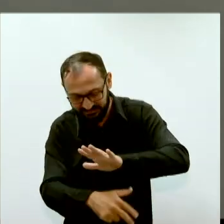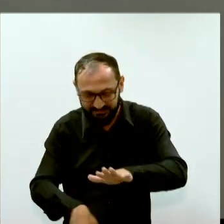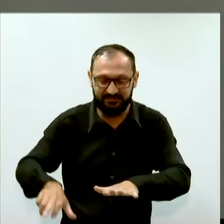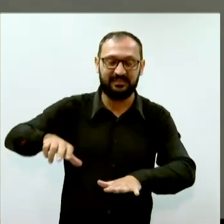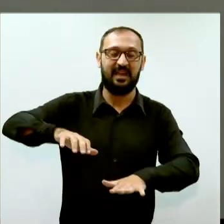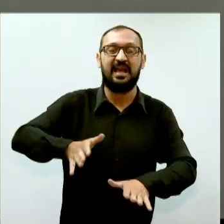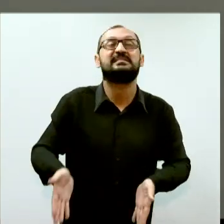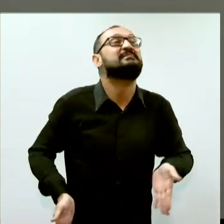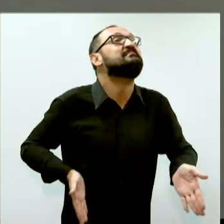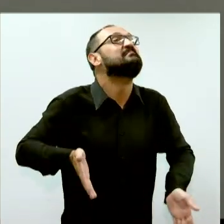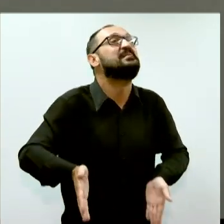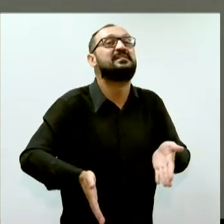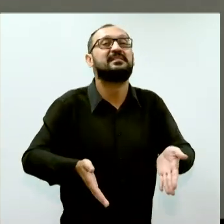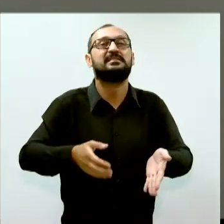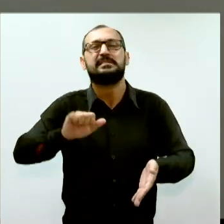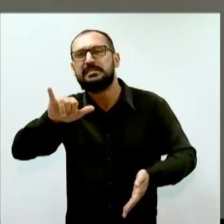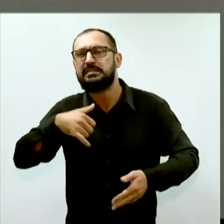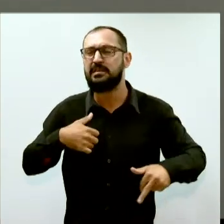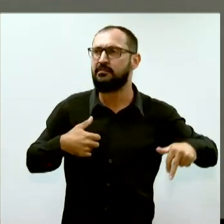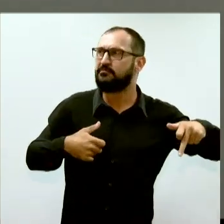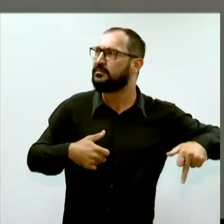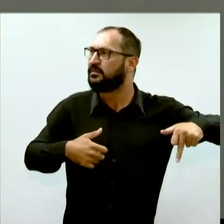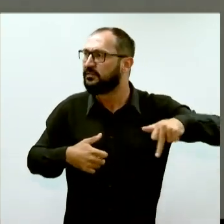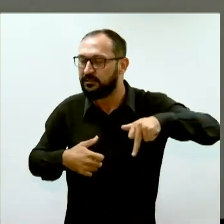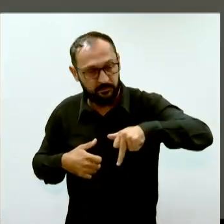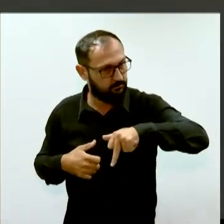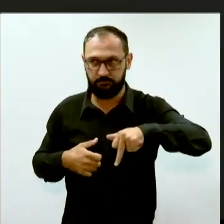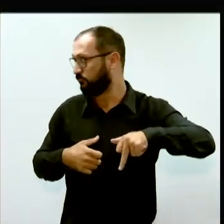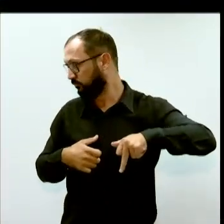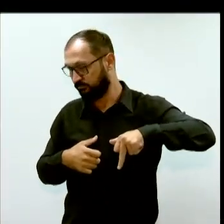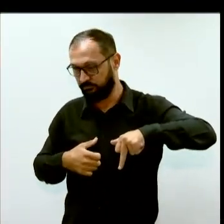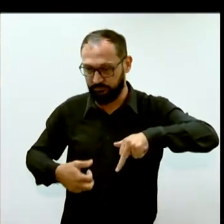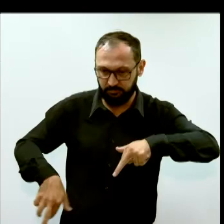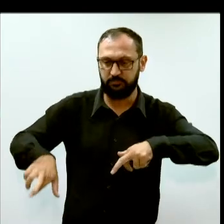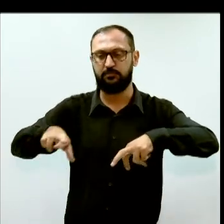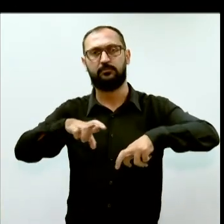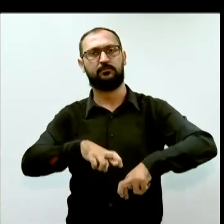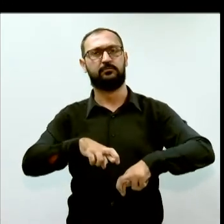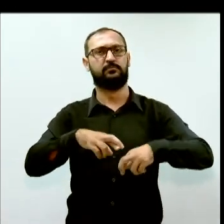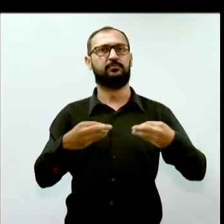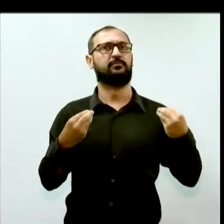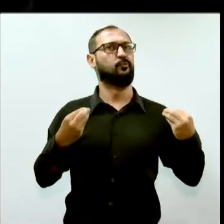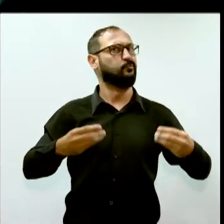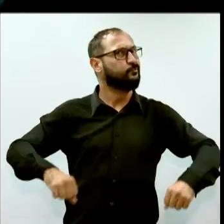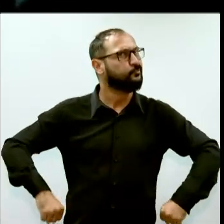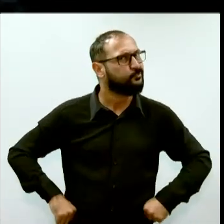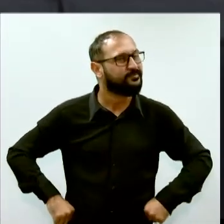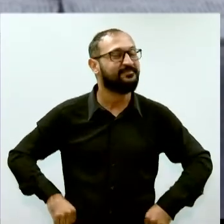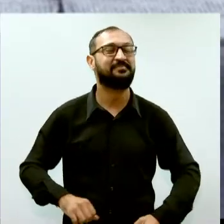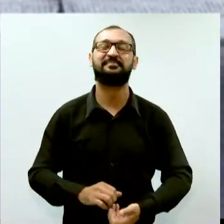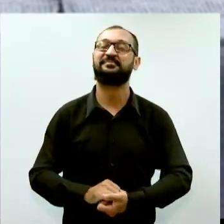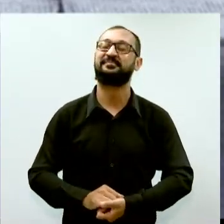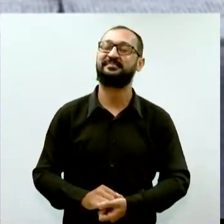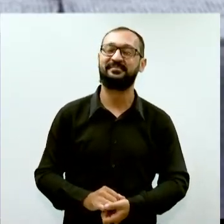cova, curupira, se o saci cruzar a perna.